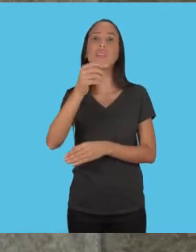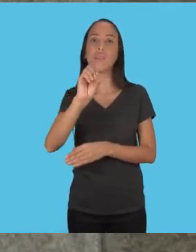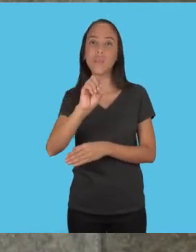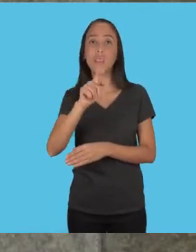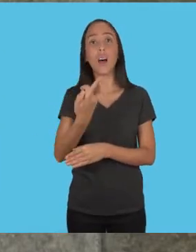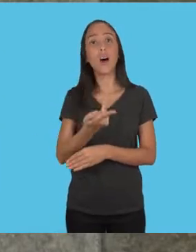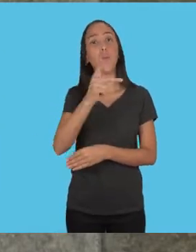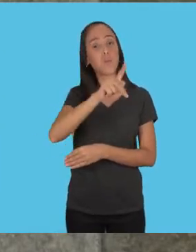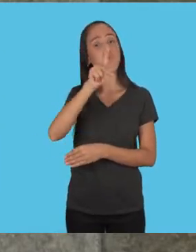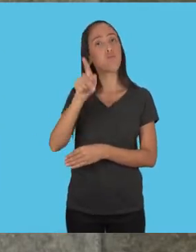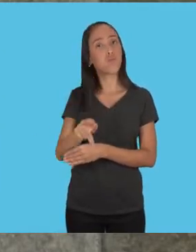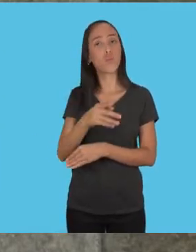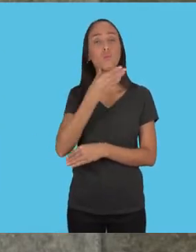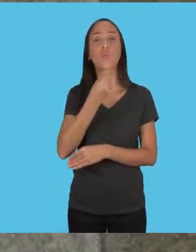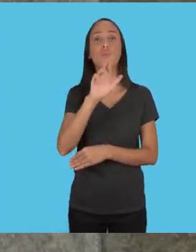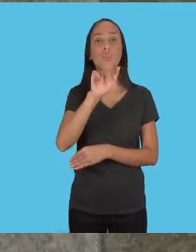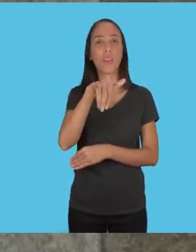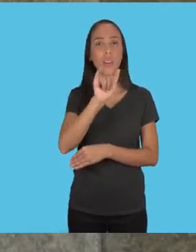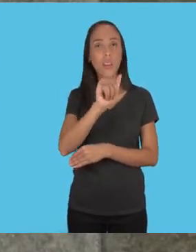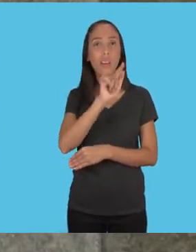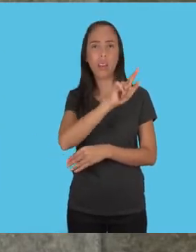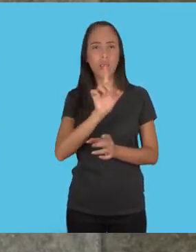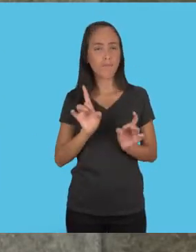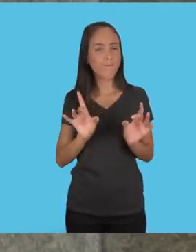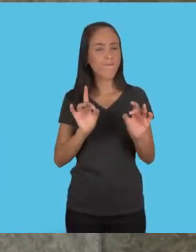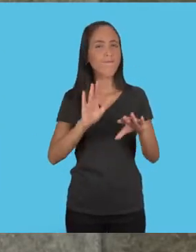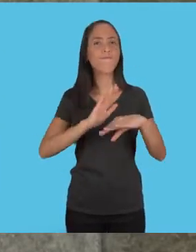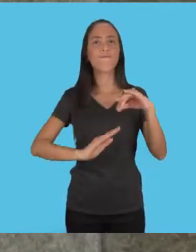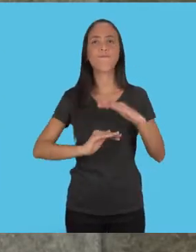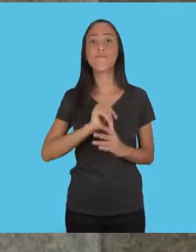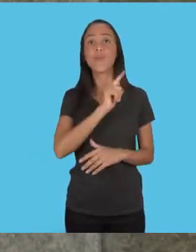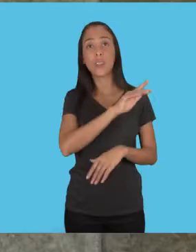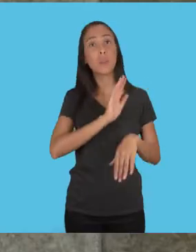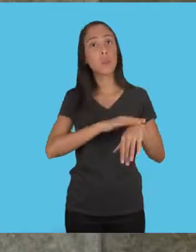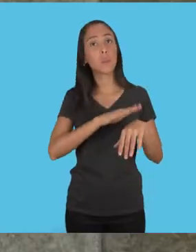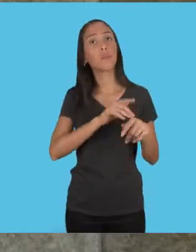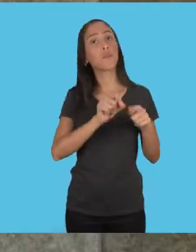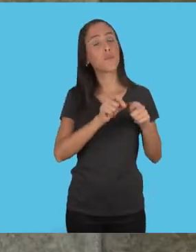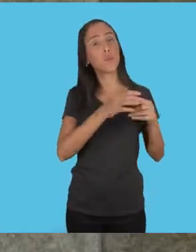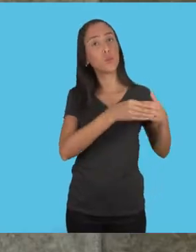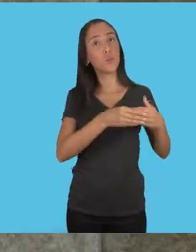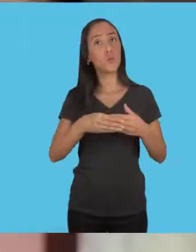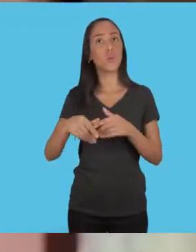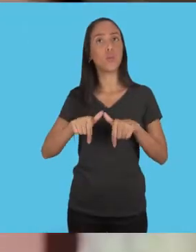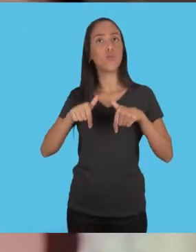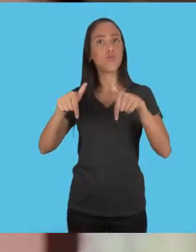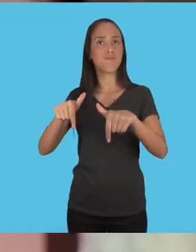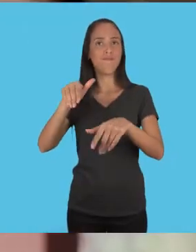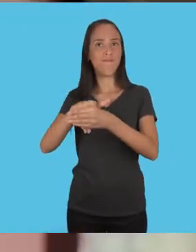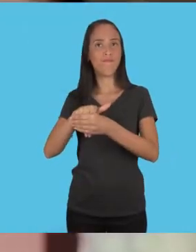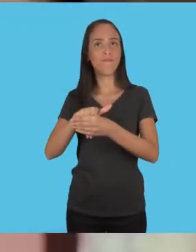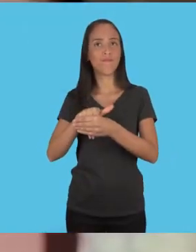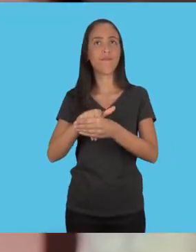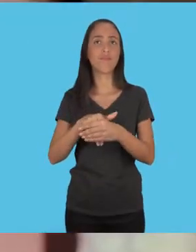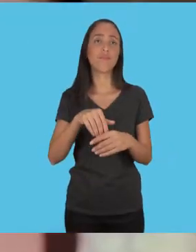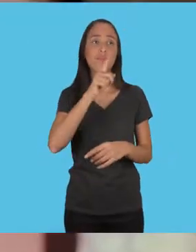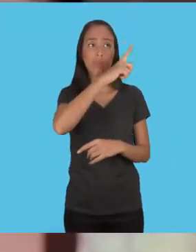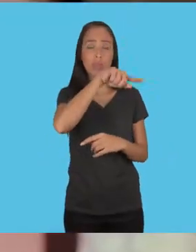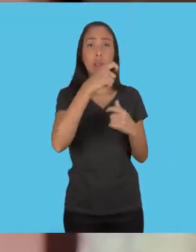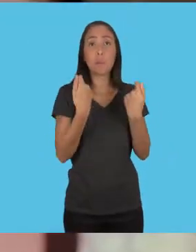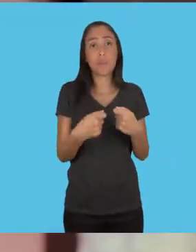and Professor Ray was actually the expert giving advice on how it should be done. Eles precisavam de